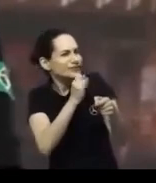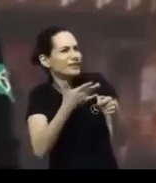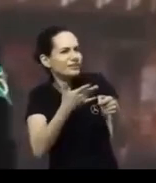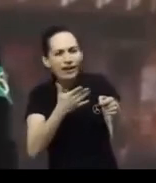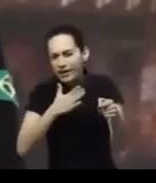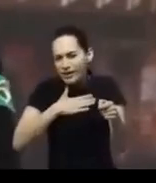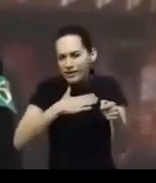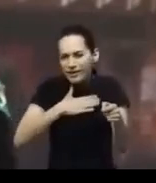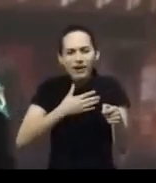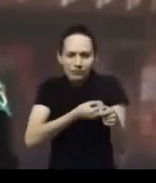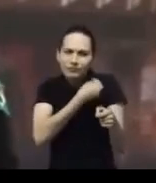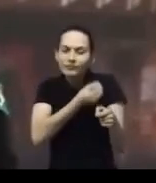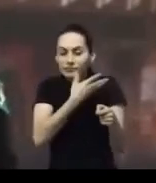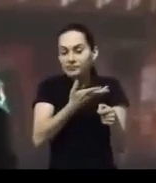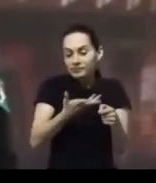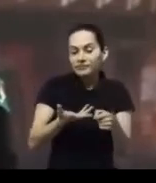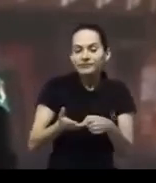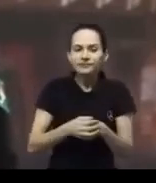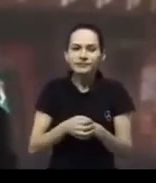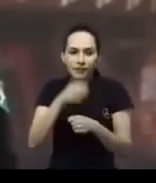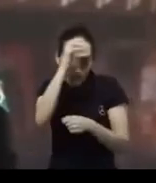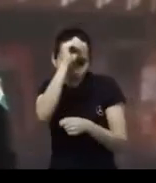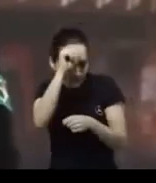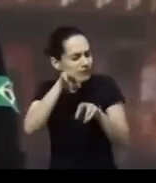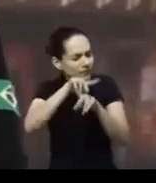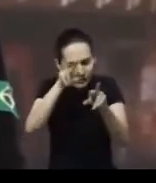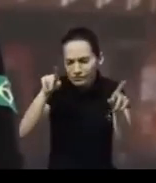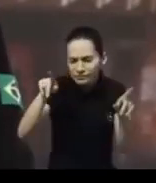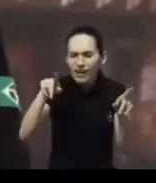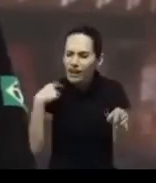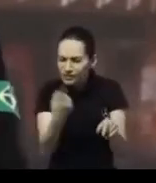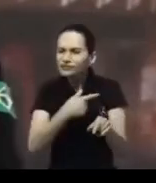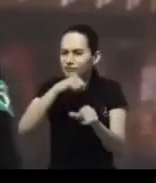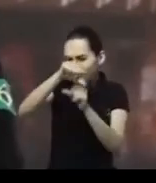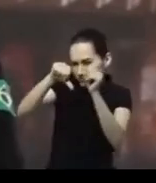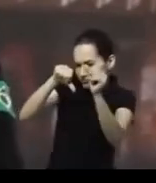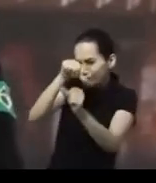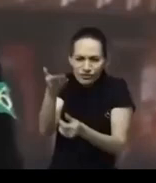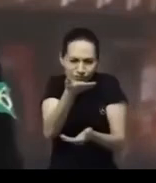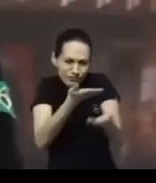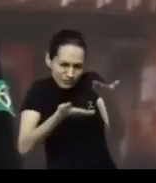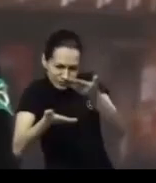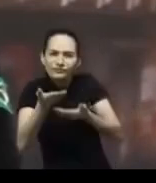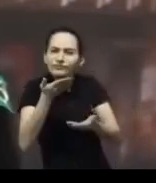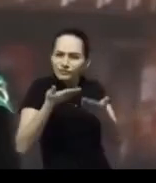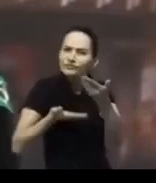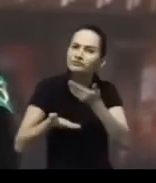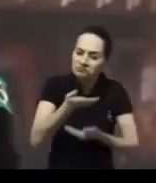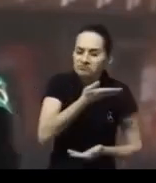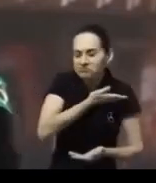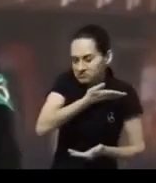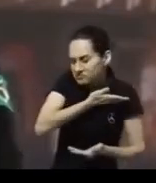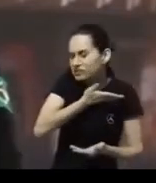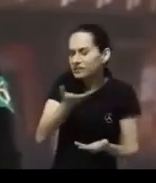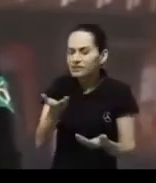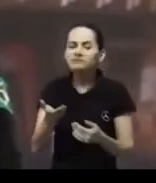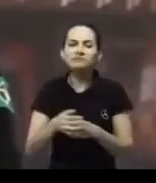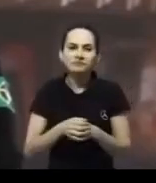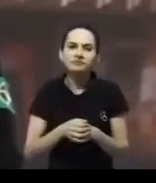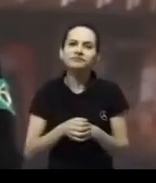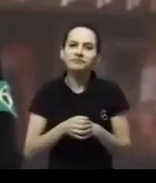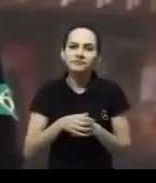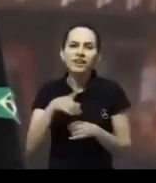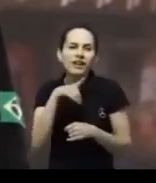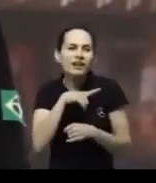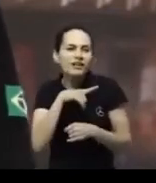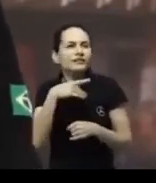me modelei culturalmente, né? Então a gente se modifica, né? Interagindo aqui dentro. Formei